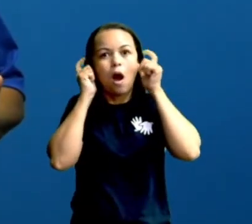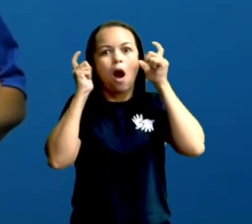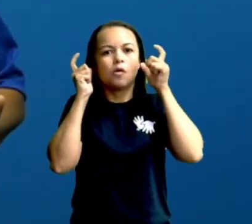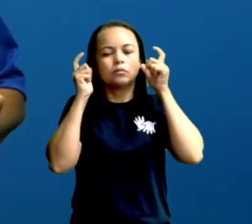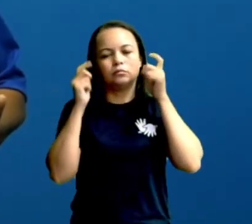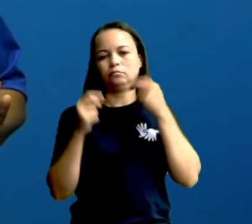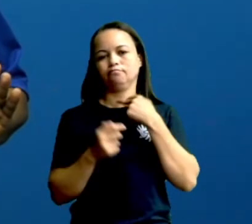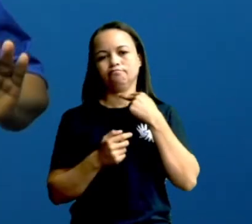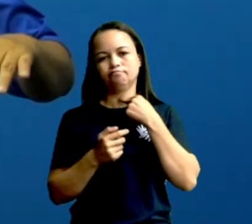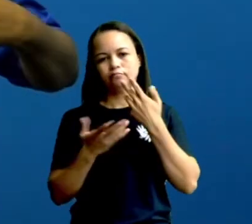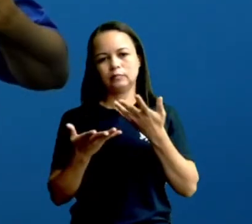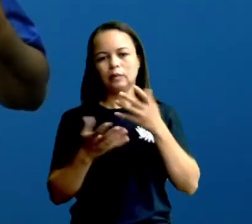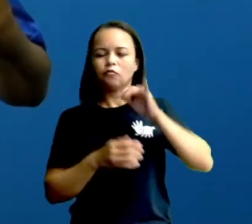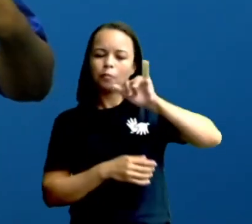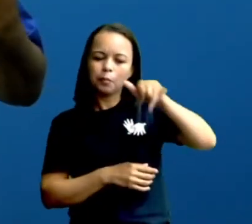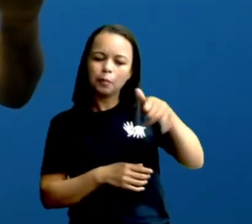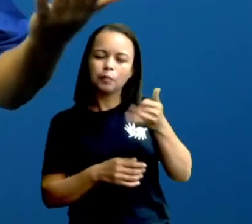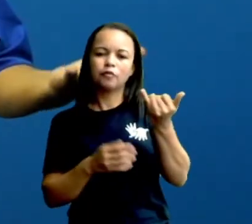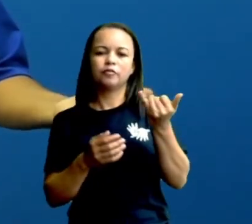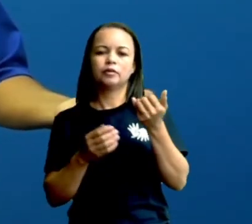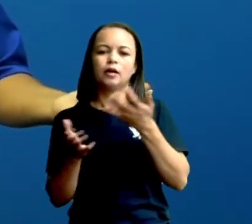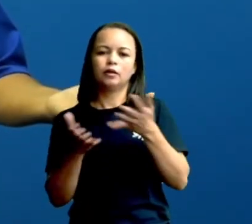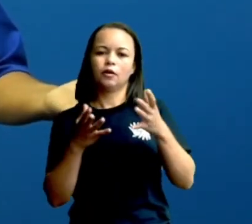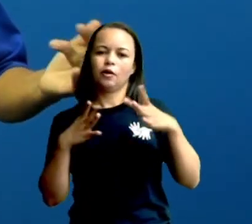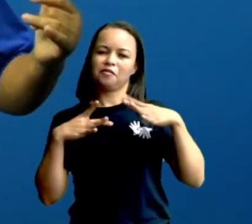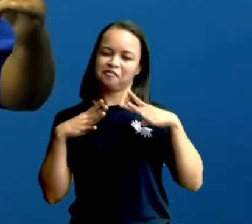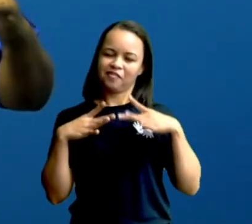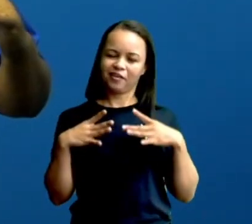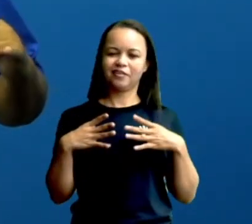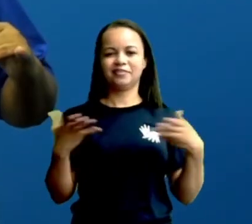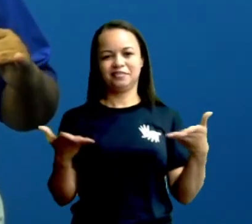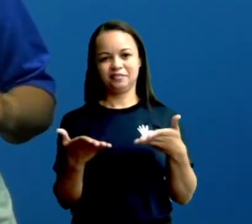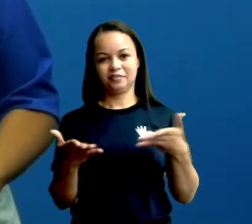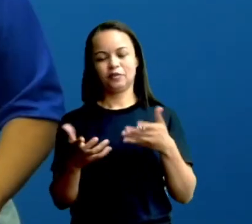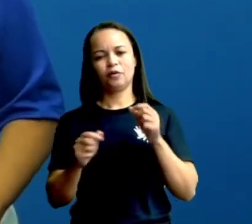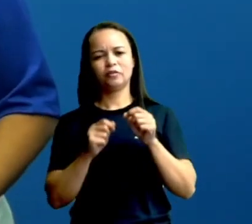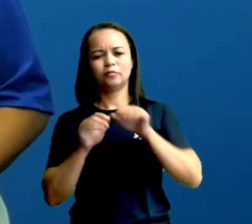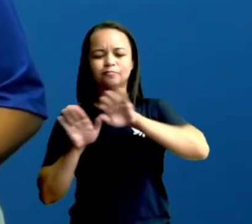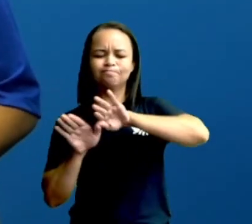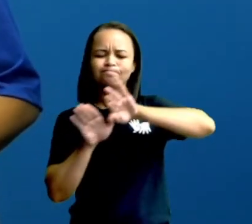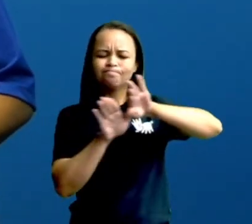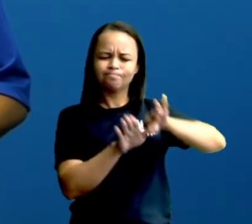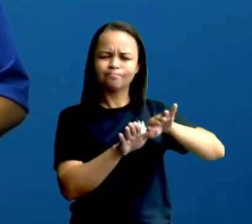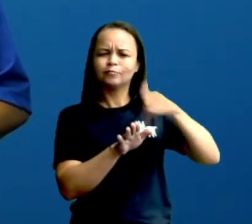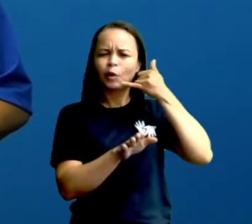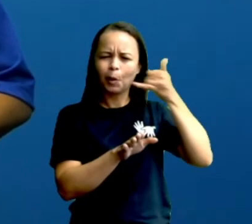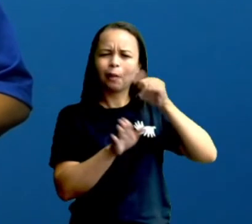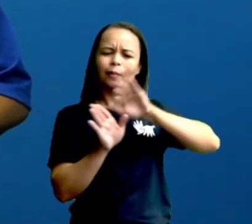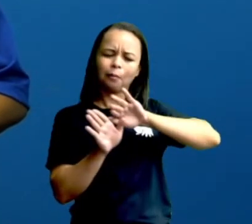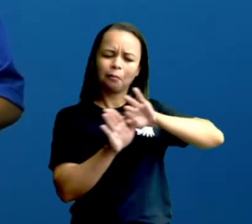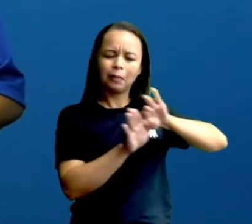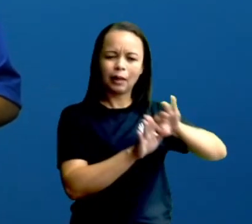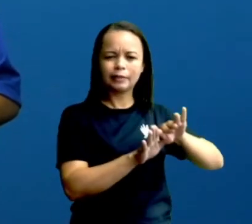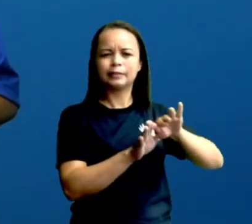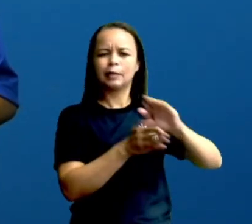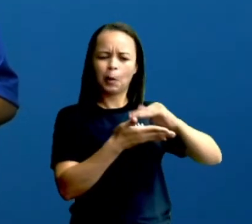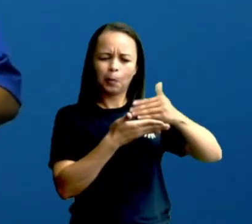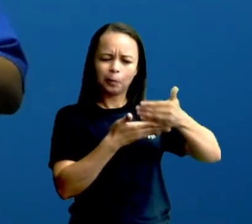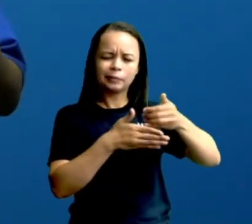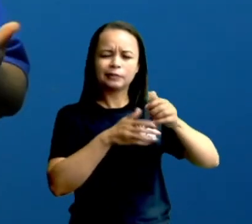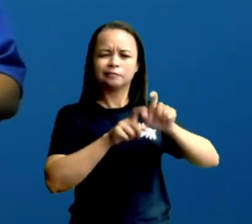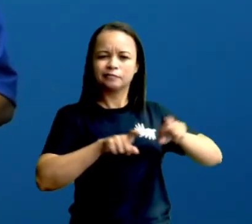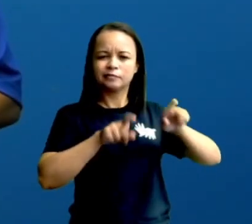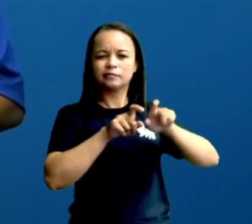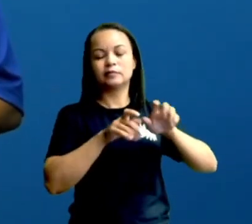vamos aproveitar, né? Agora que vamos entrar de férias e vamos deixar um pouquinho de lado o celular, o tablet, o